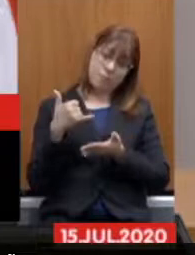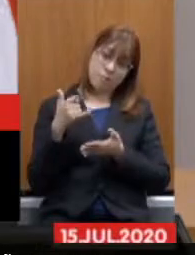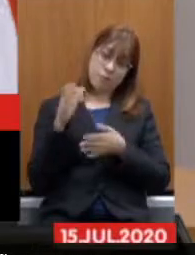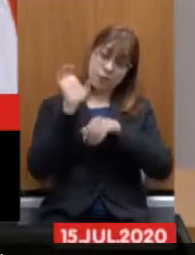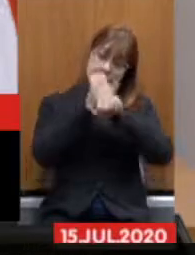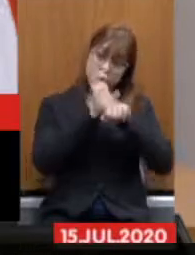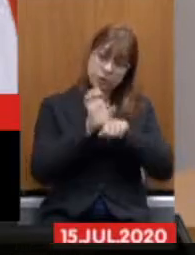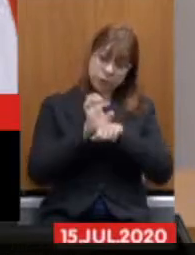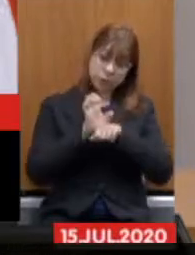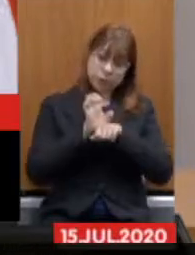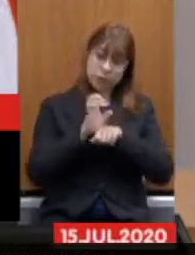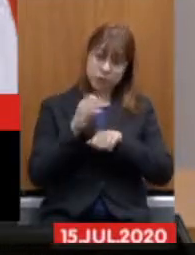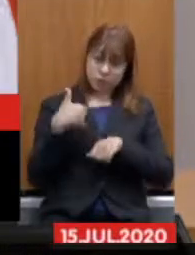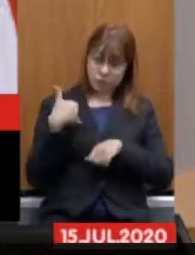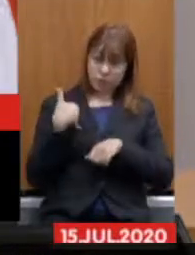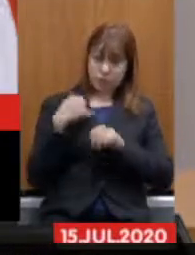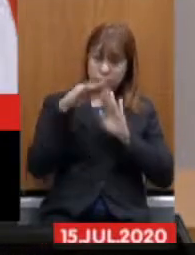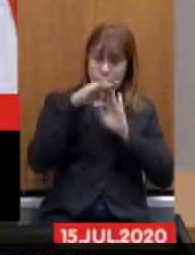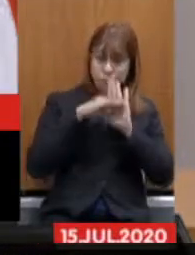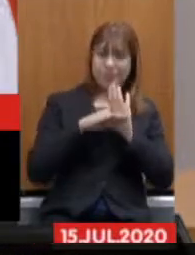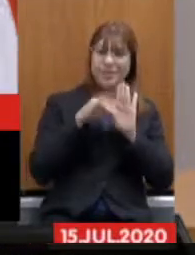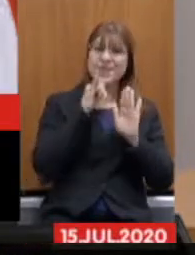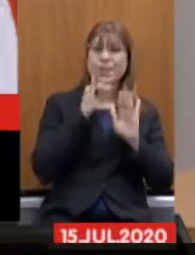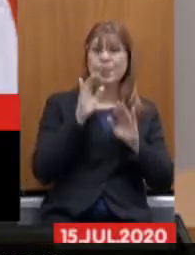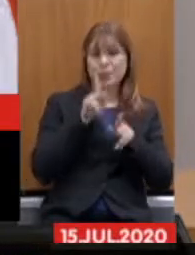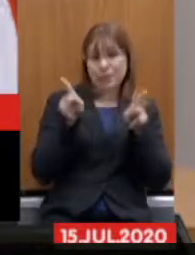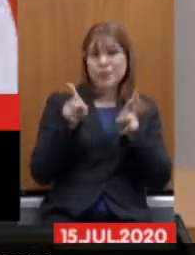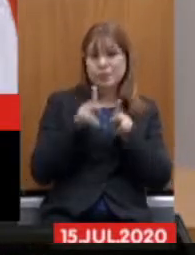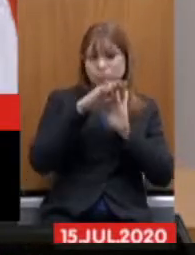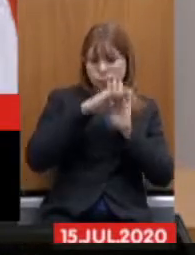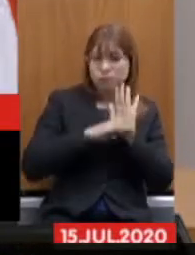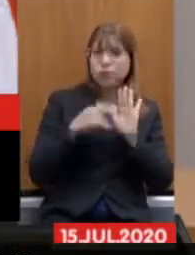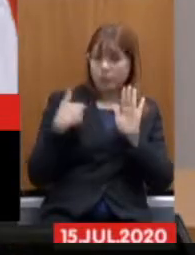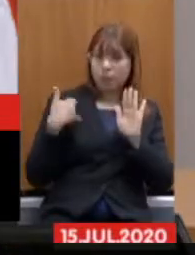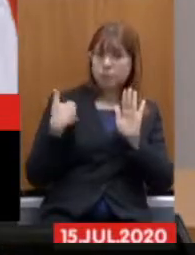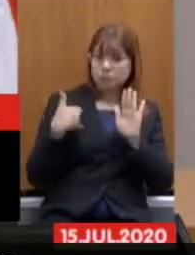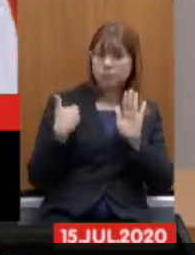reduziram a idade das professoras por exemplo